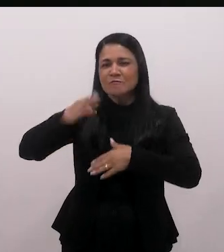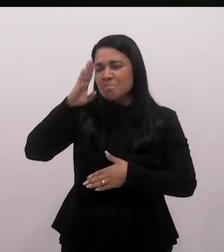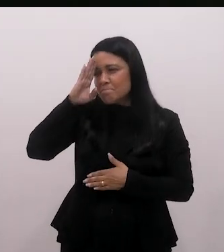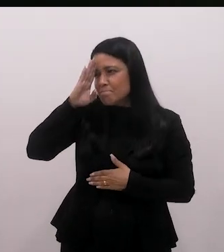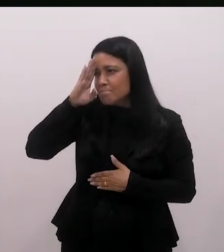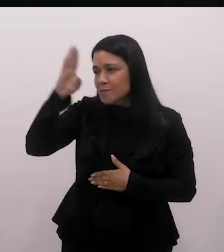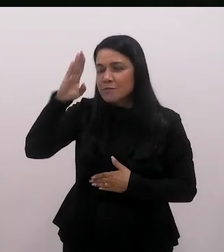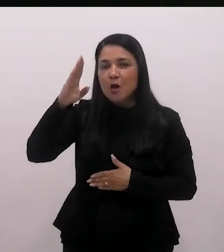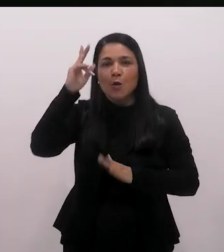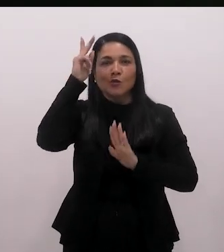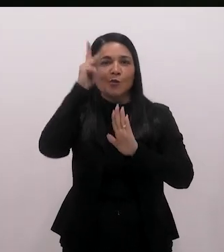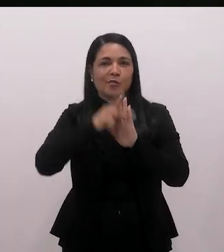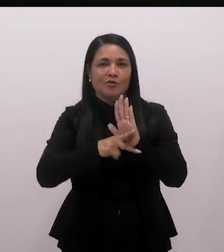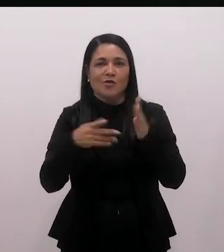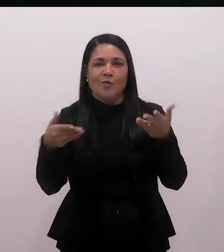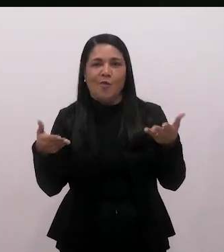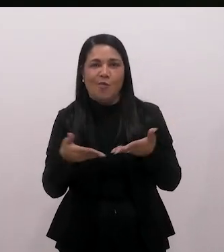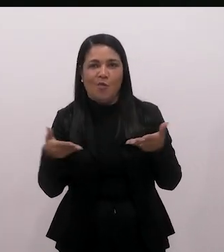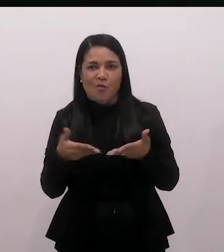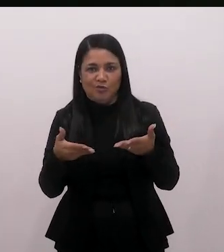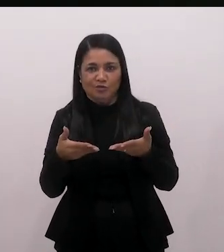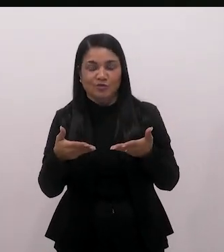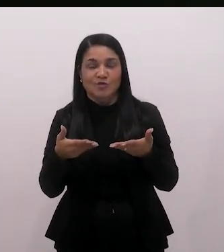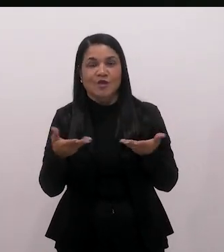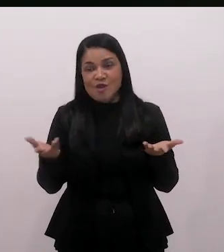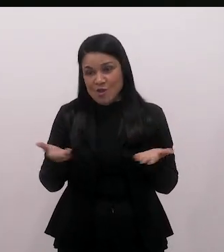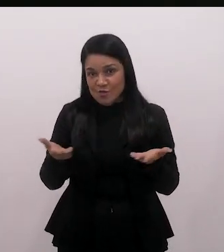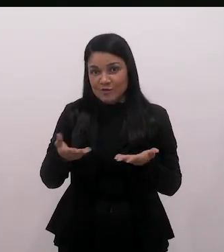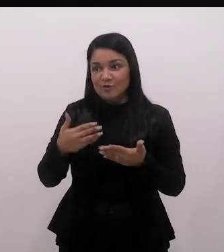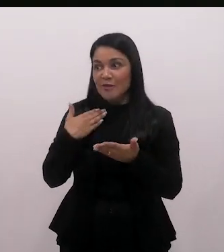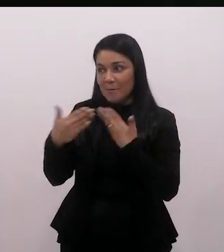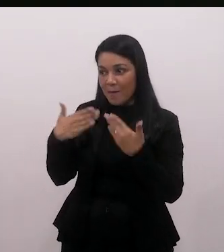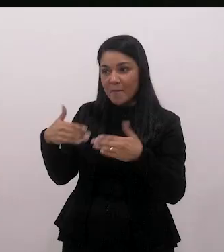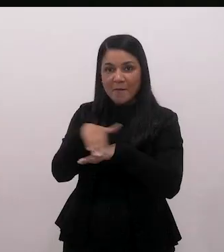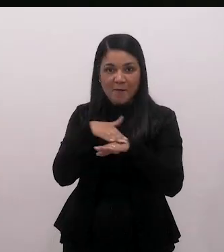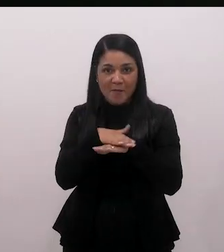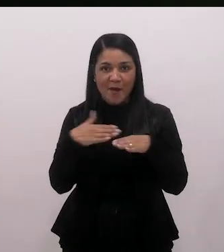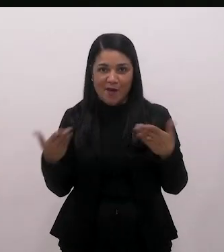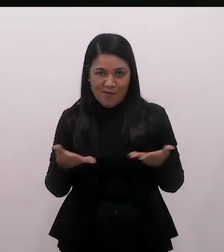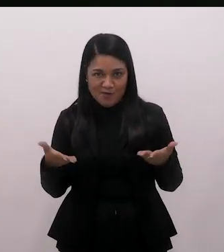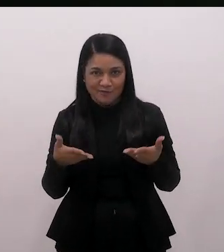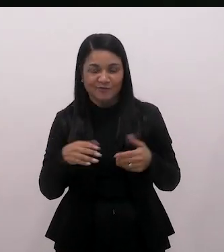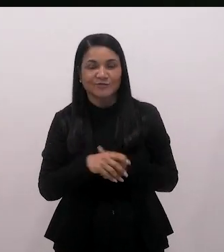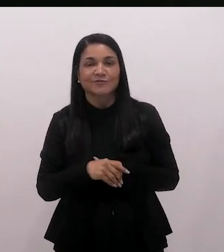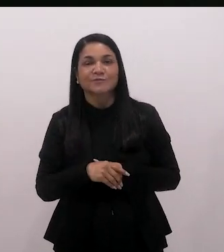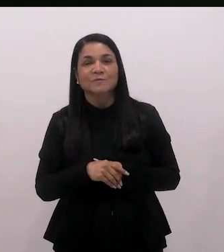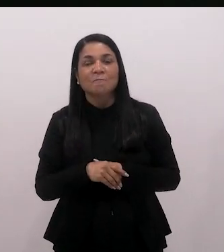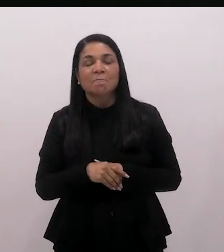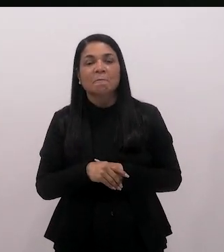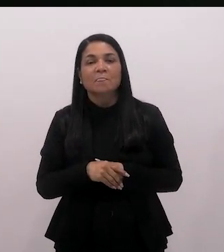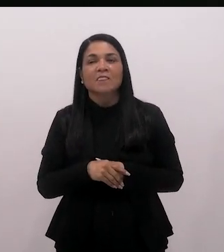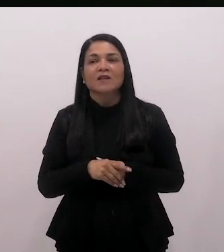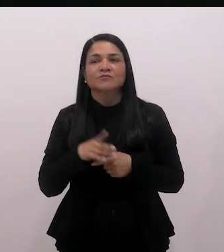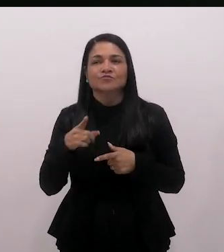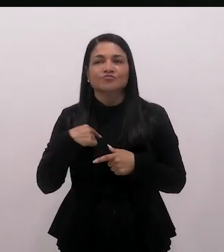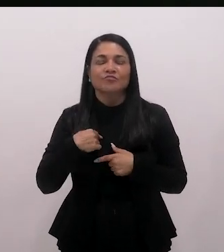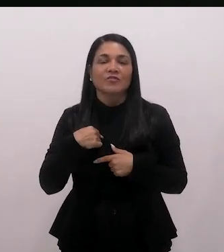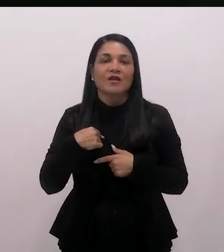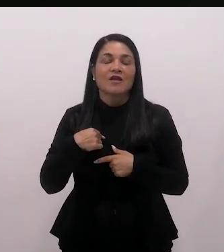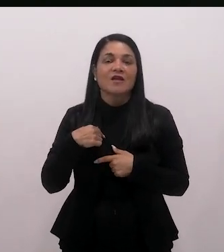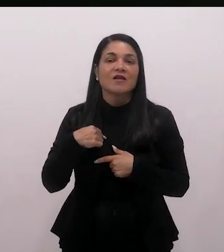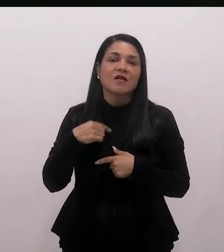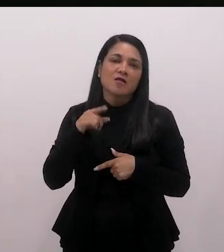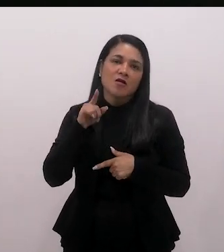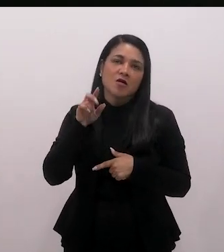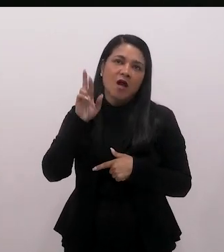foram fundamentais para o projeto que nós temos hoje e para eu estar aqui hoje a conversar com vocês. Porque a razão